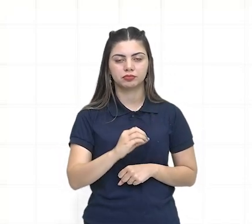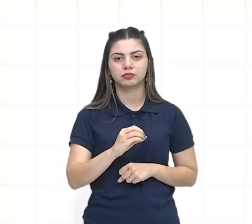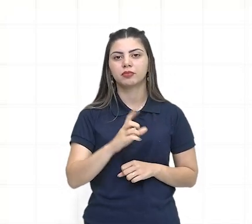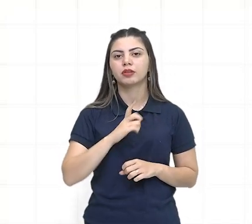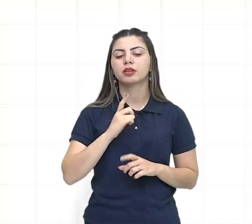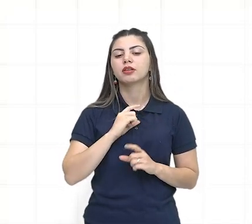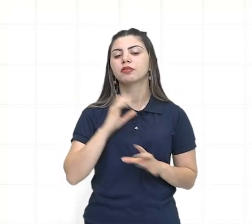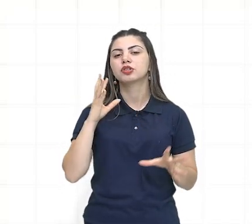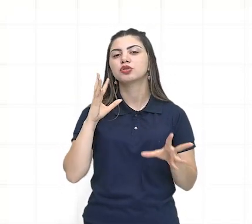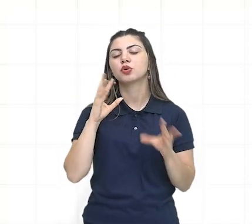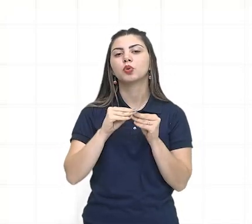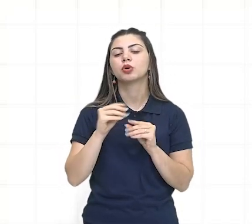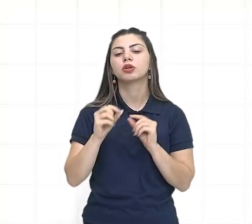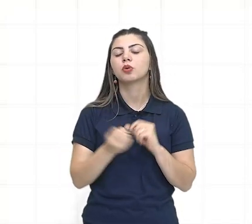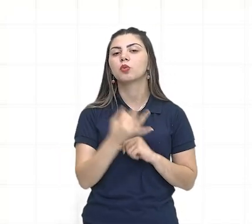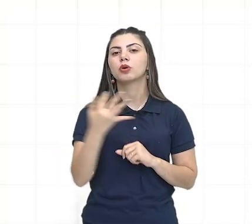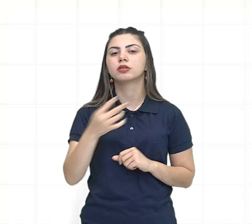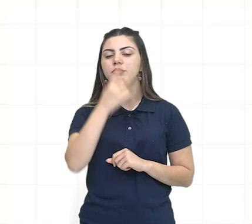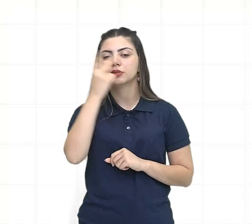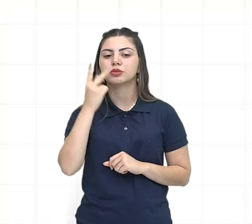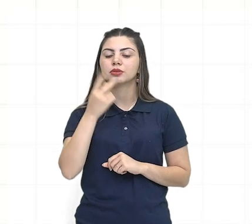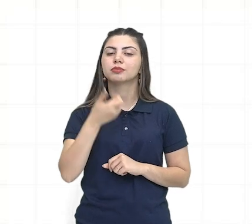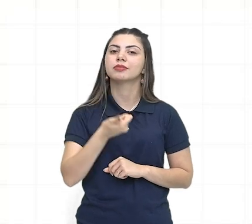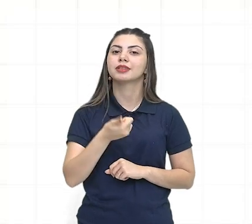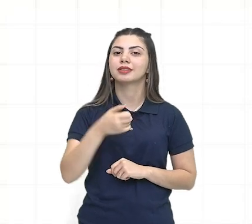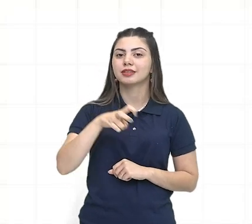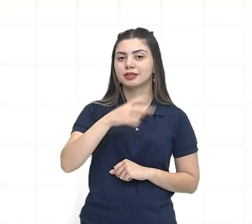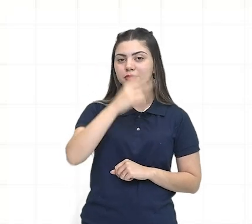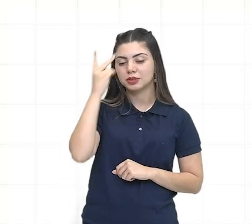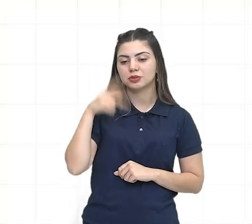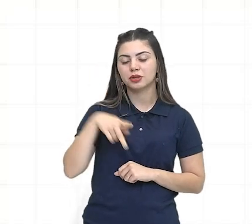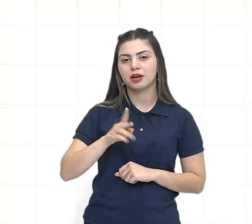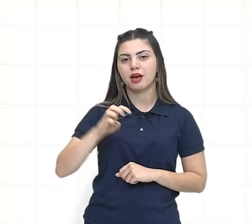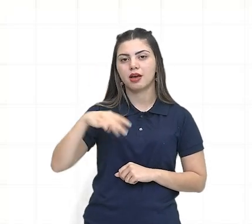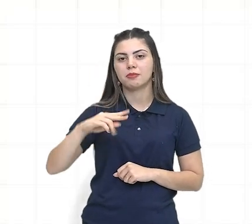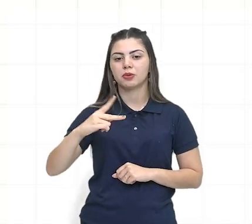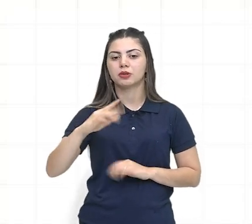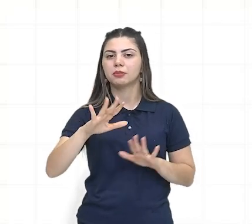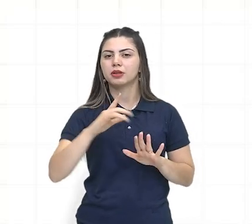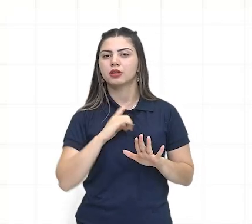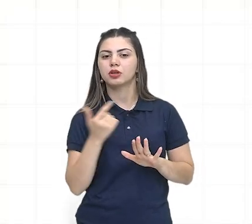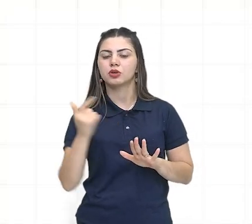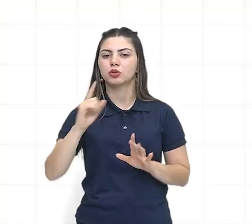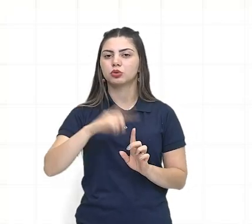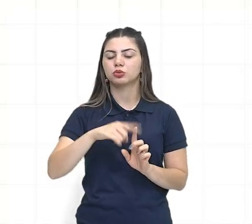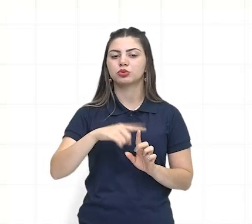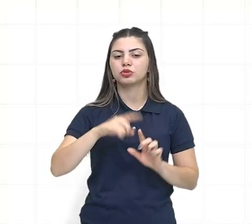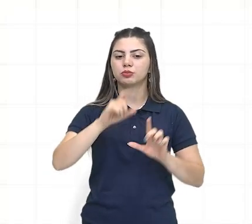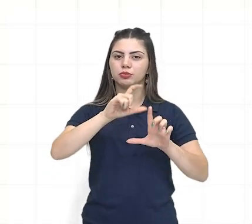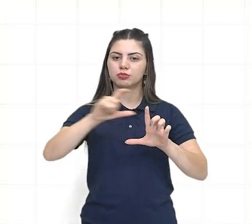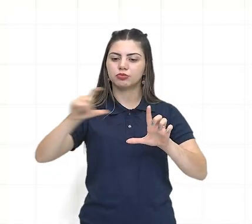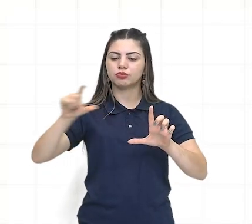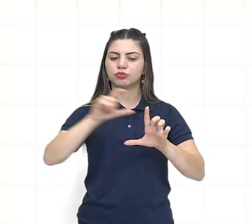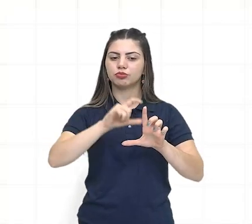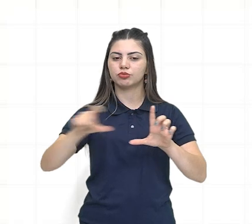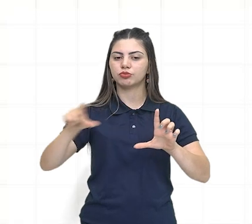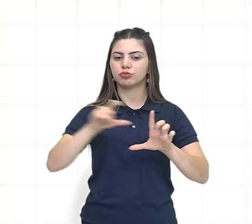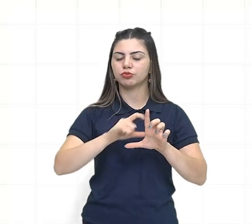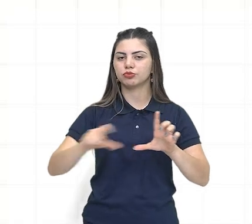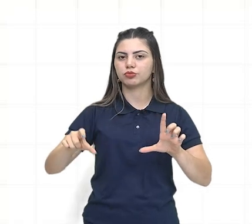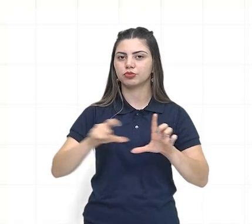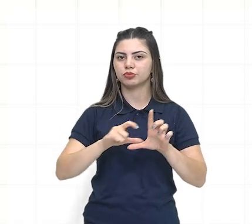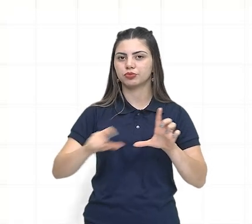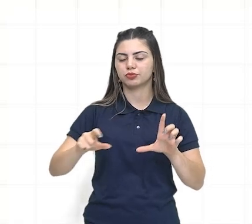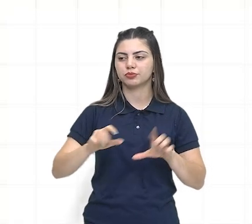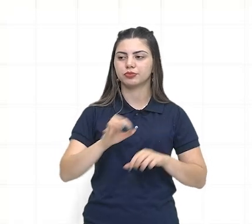quilômetro quadrado. A outra informação aqui, outro tipo de gráfico, é chamado de gráfico de